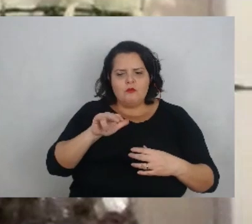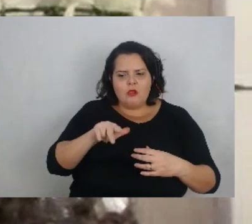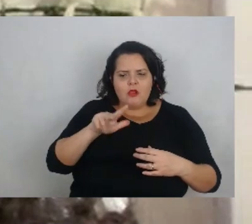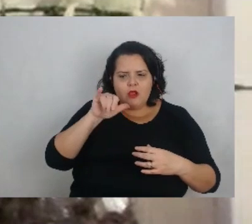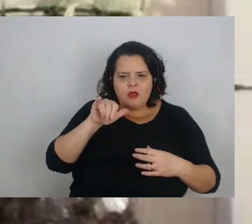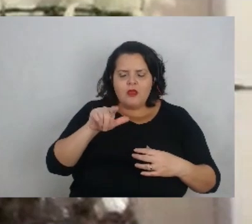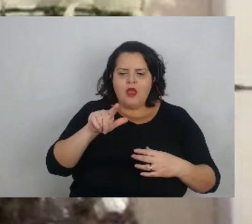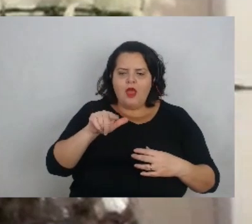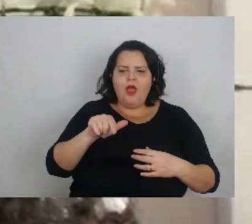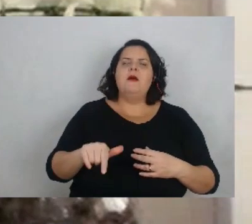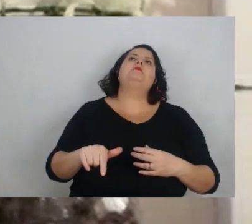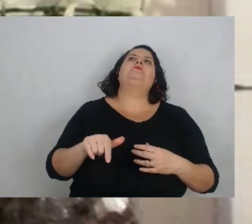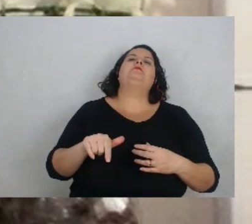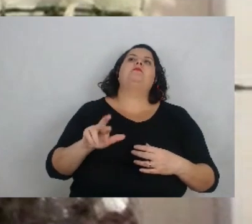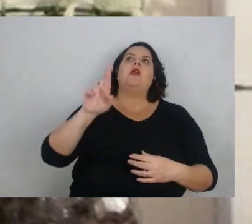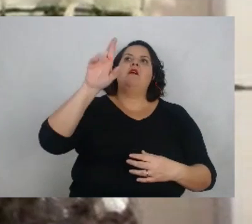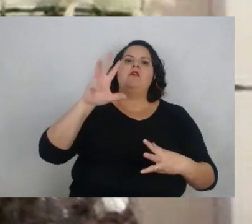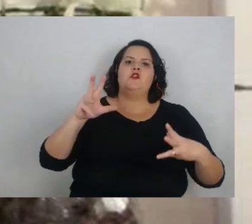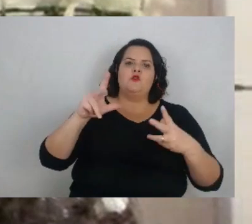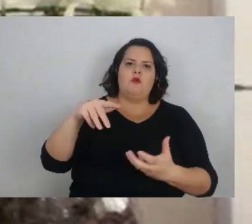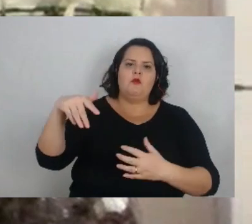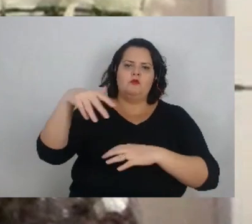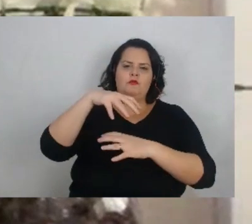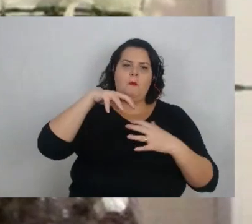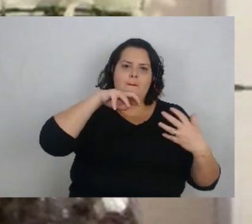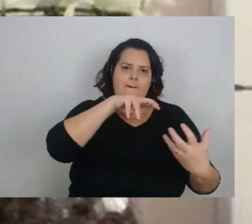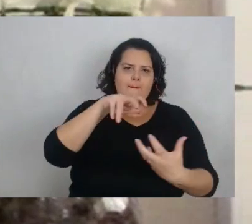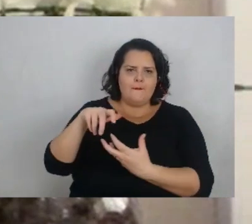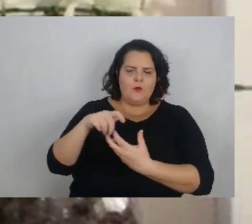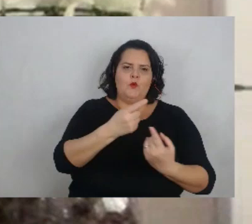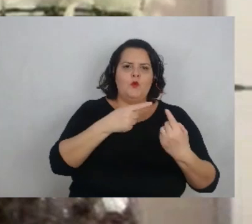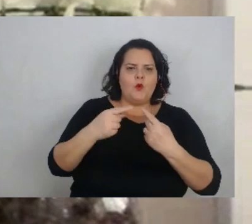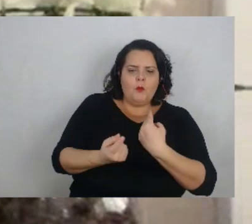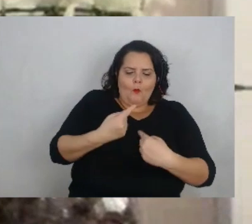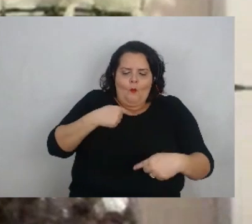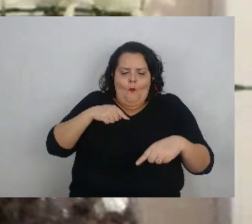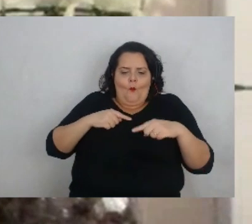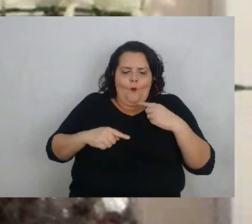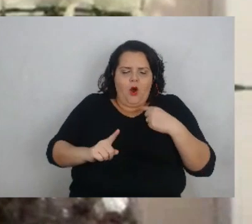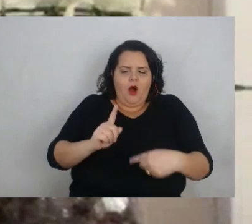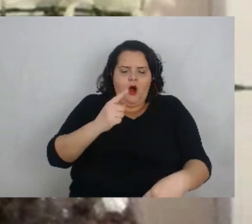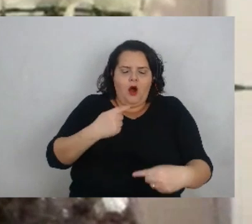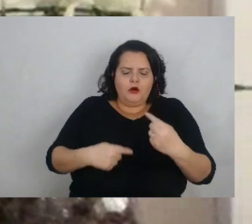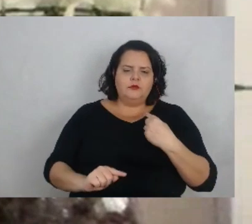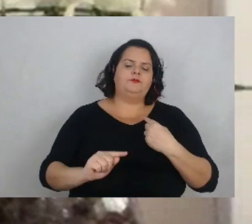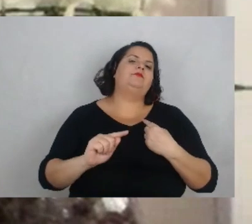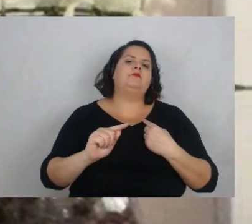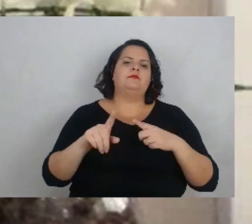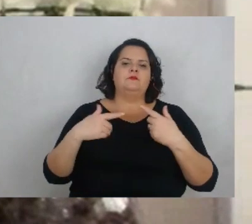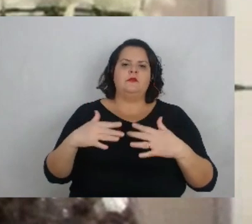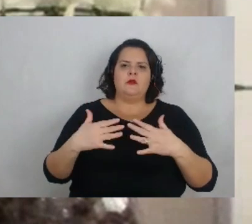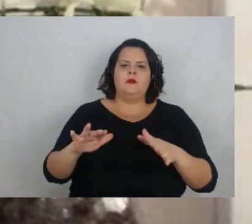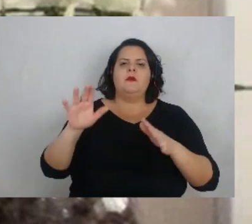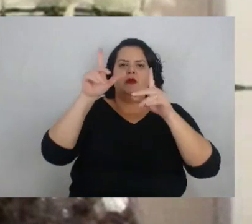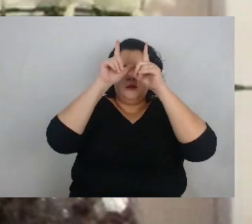feliz coincidência estarmos nessa mesa e neste momento tão importante do qual ela protagoniza. Cumprimentar o enfermeiro Eduardo,